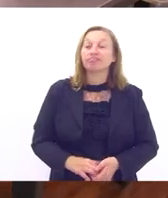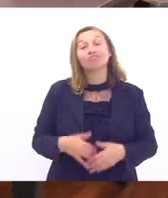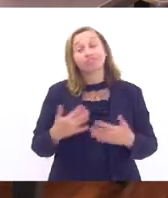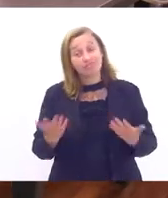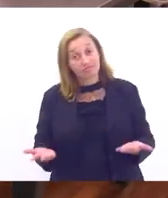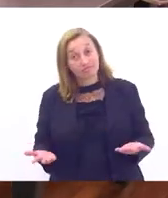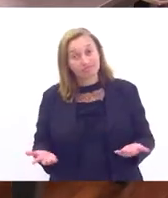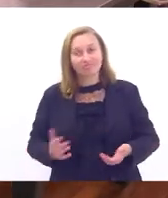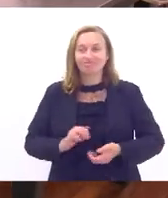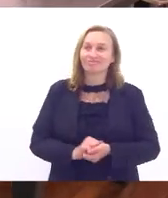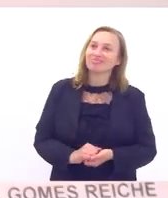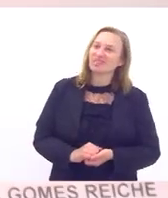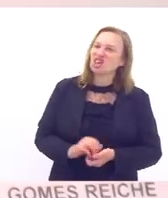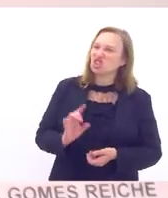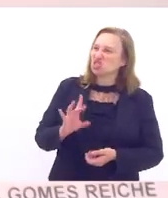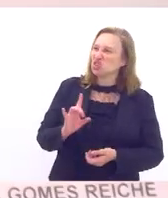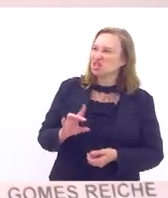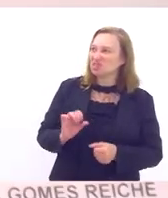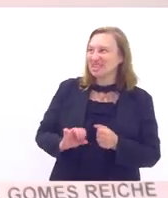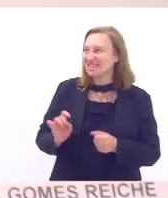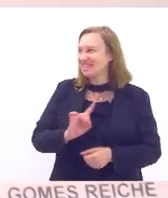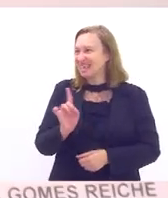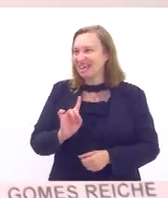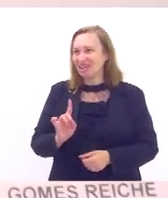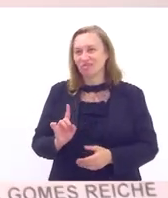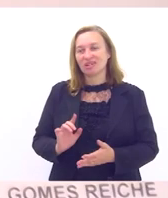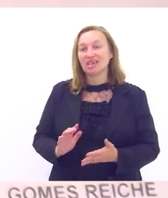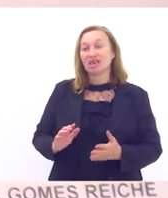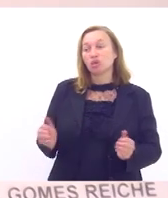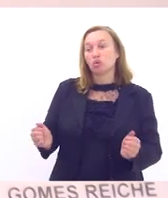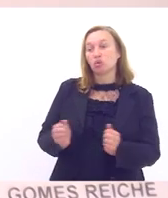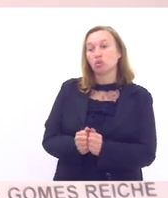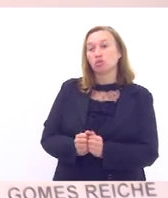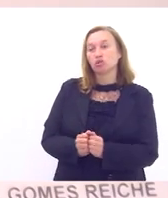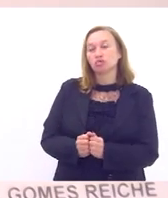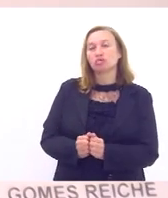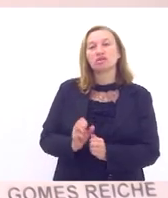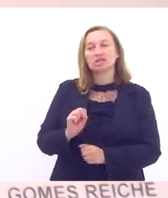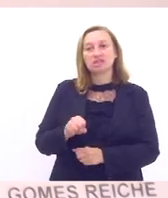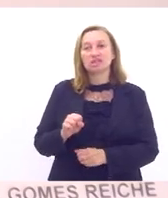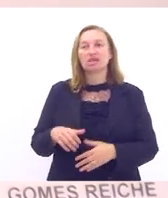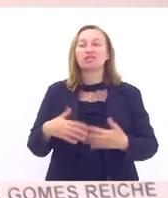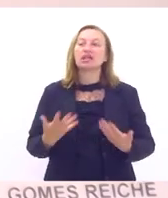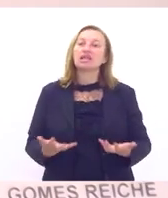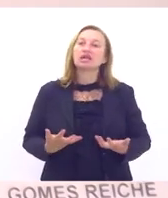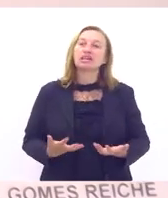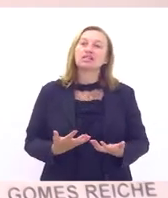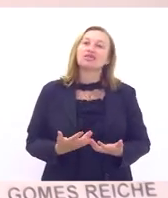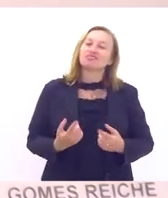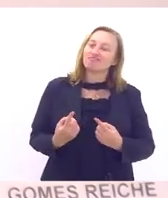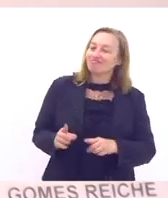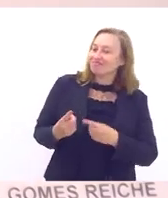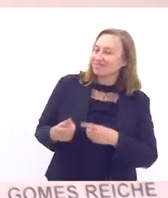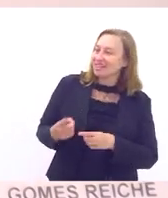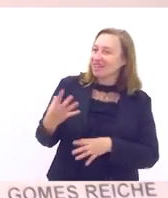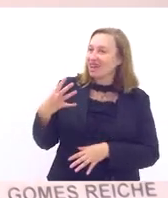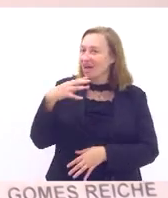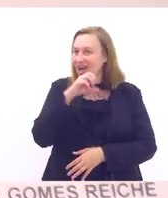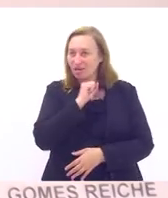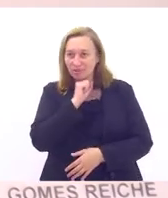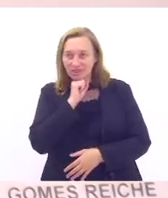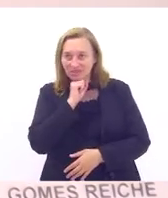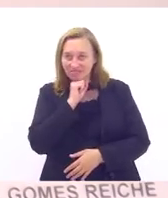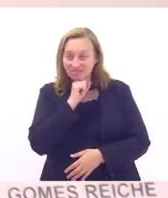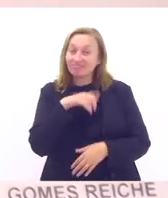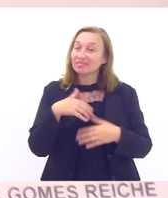Então, a gente não faz nada sozinho, então esse braço é fundamental. E queria deixar umas provocações aqui rápidas,